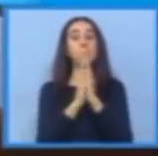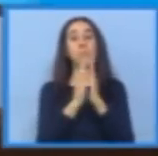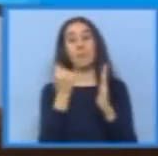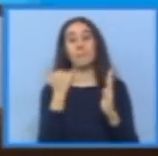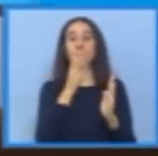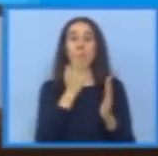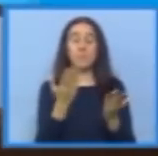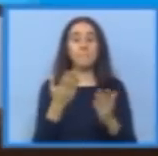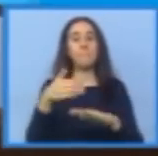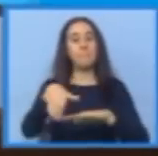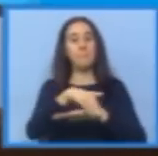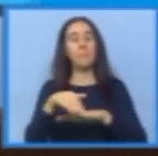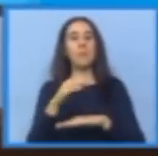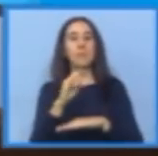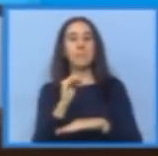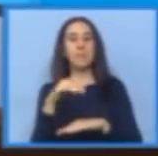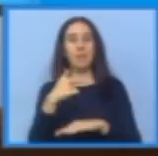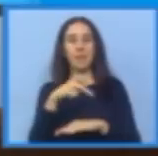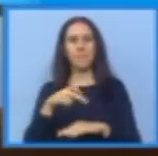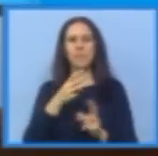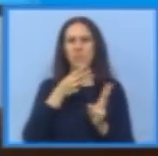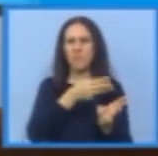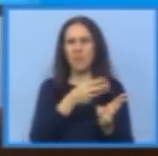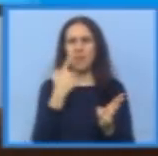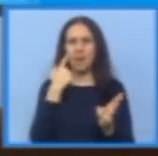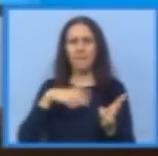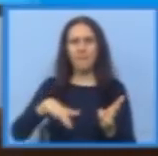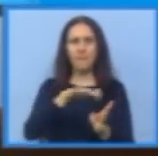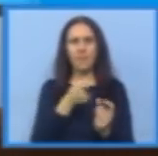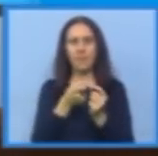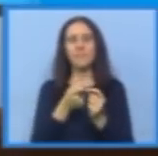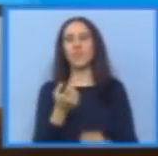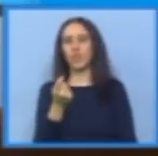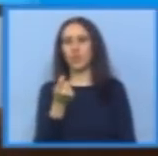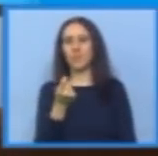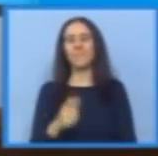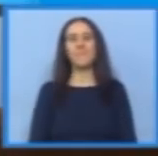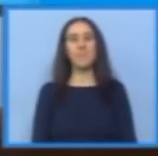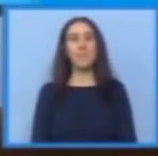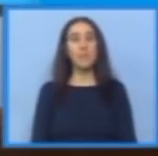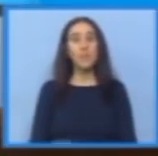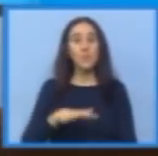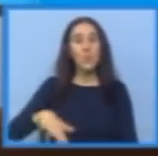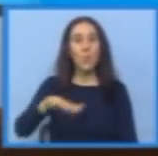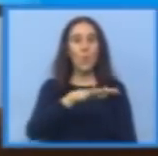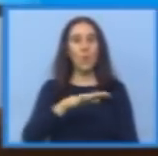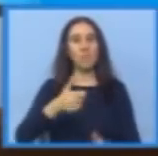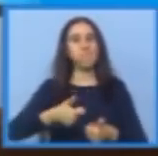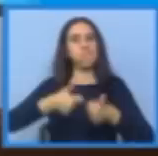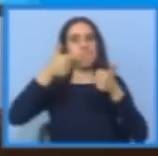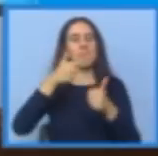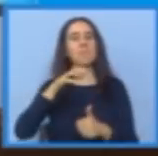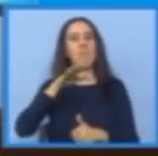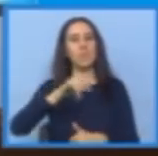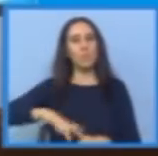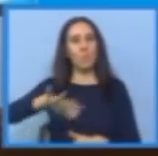Campo Marte da Pátria, o Campo Santana, a Estefânia, creio que também ainda está, nesta zona do miolo da cidade de